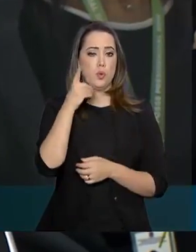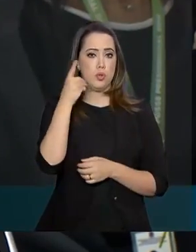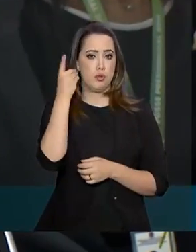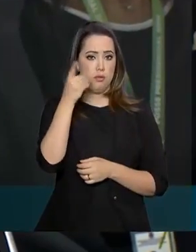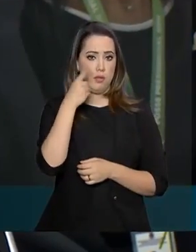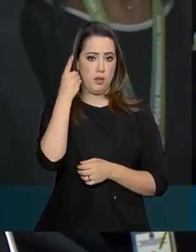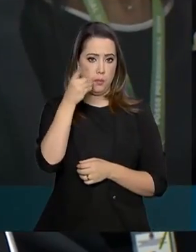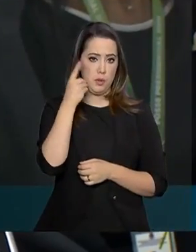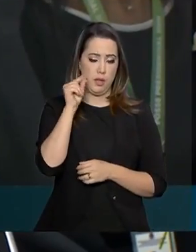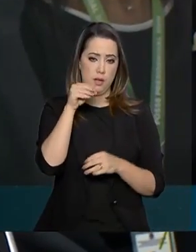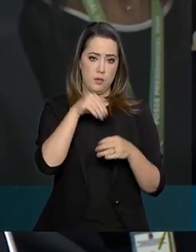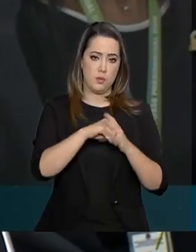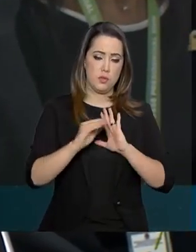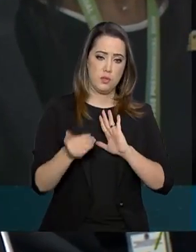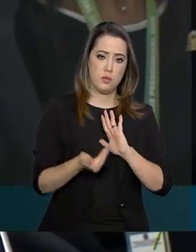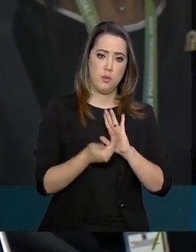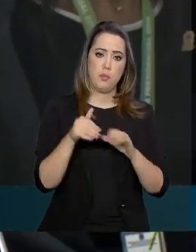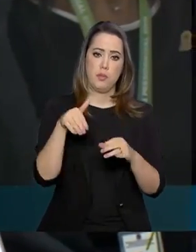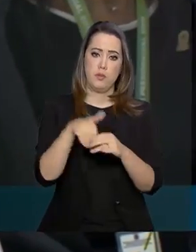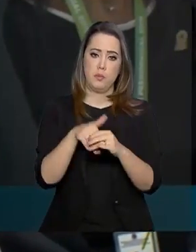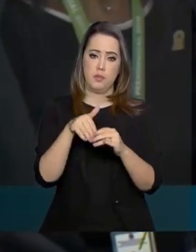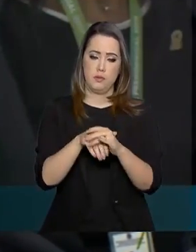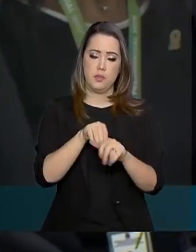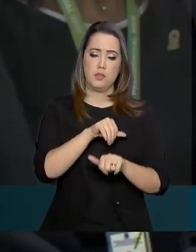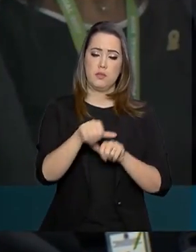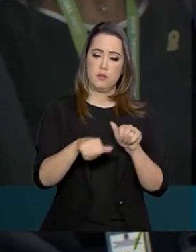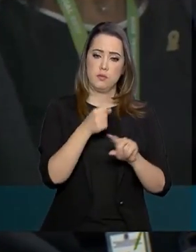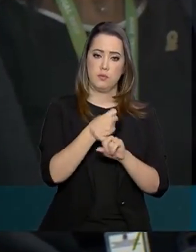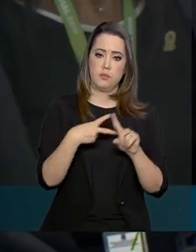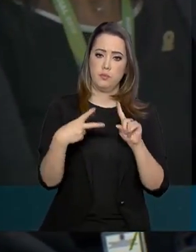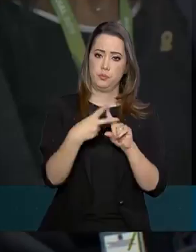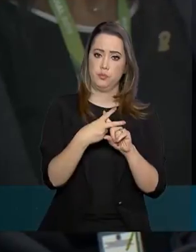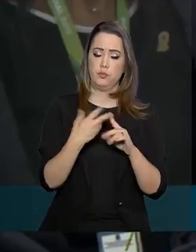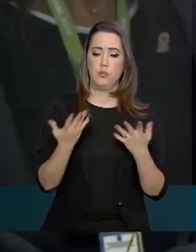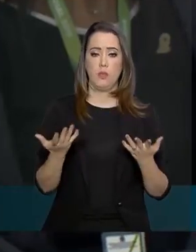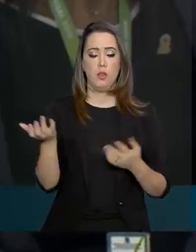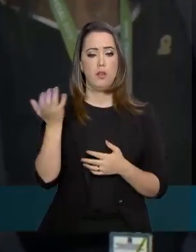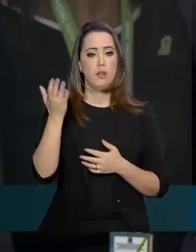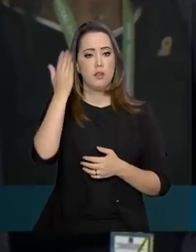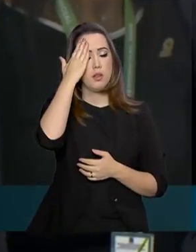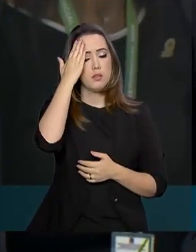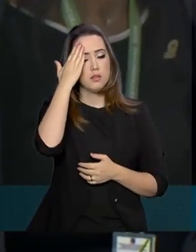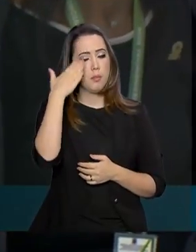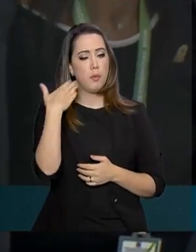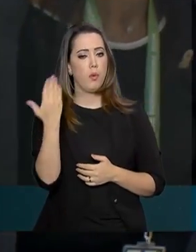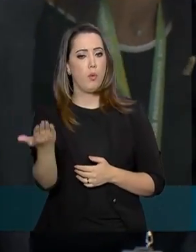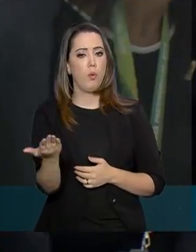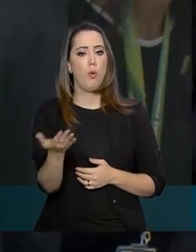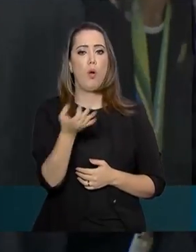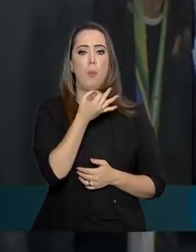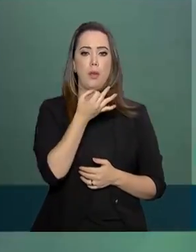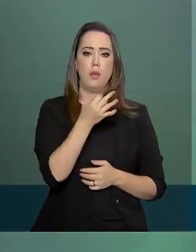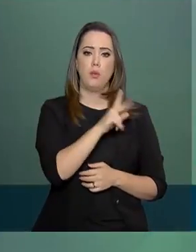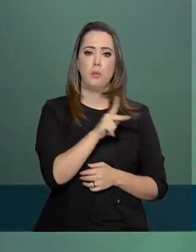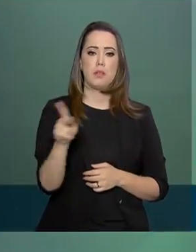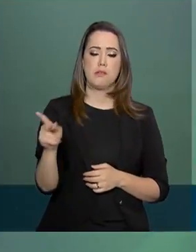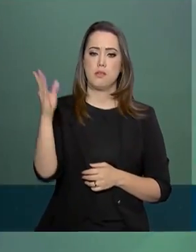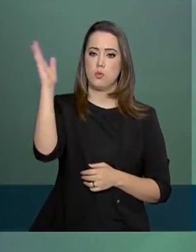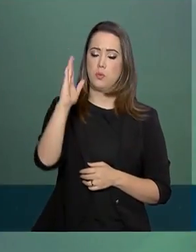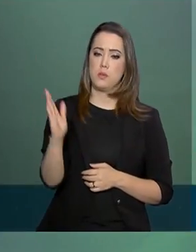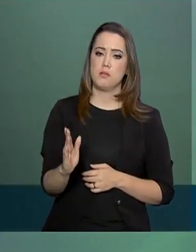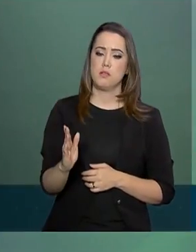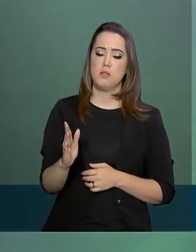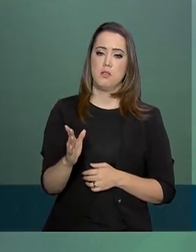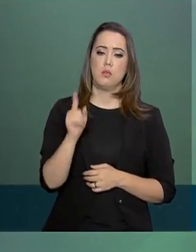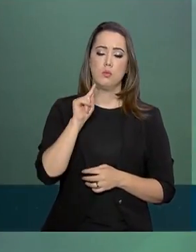irá à votação da reforma da previdência eu queria saber o posicionamento da presidência da república em relação